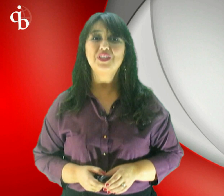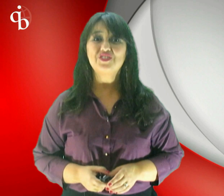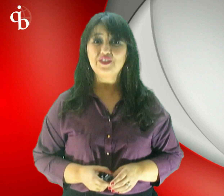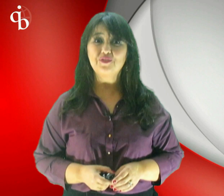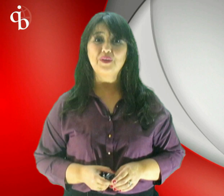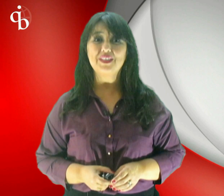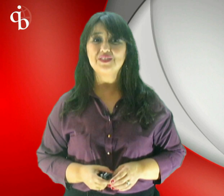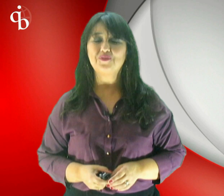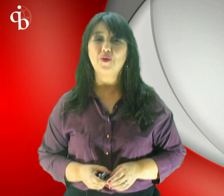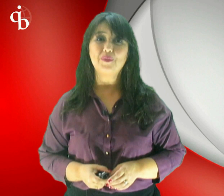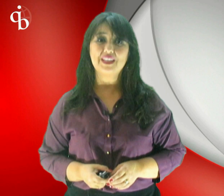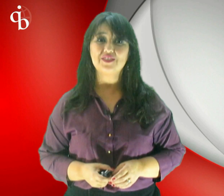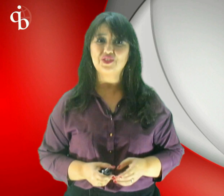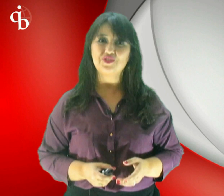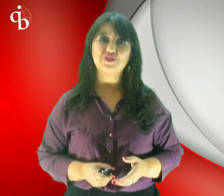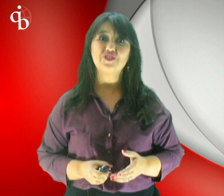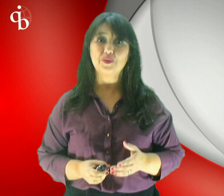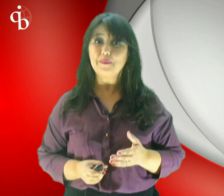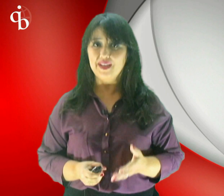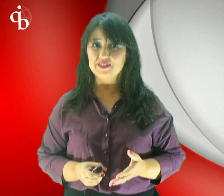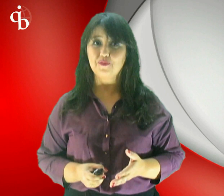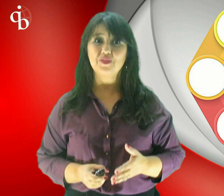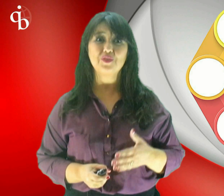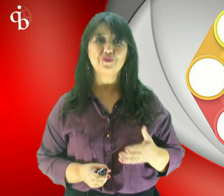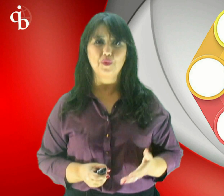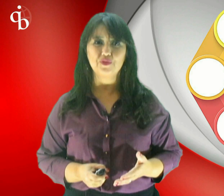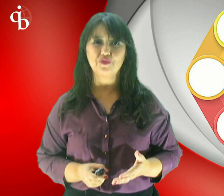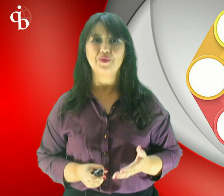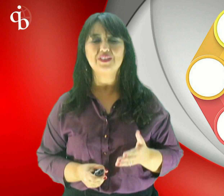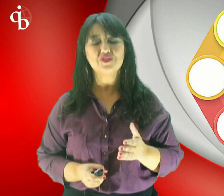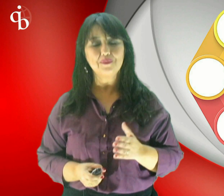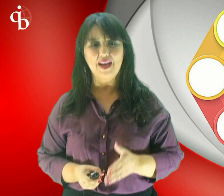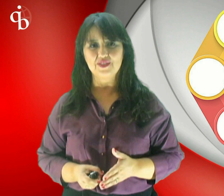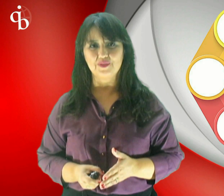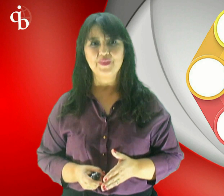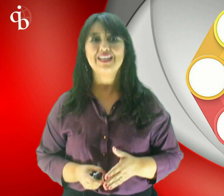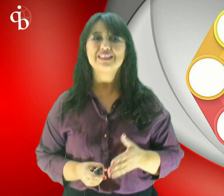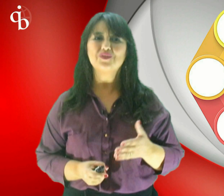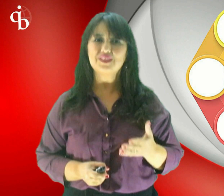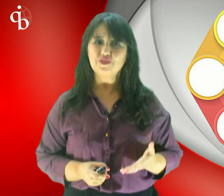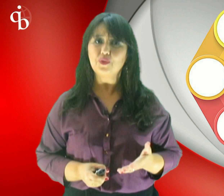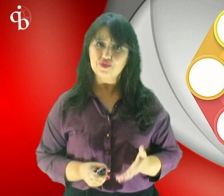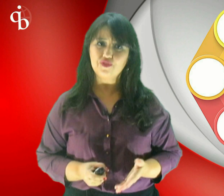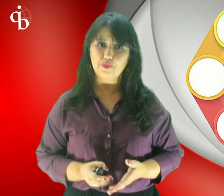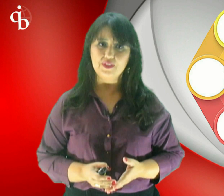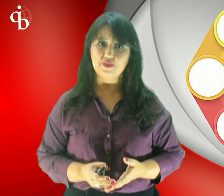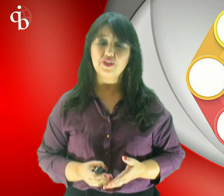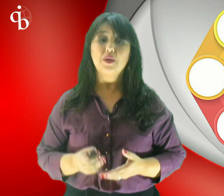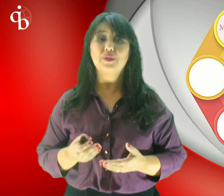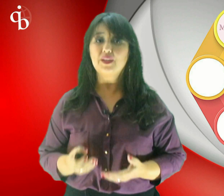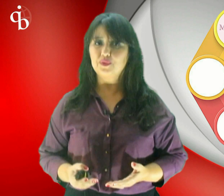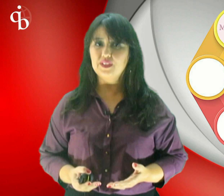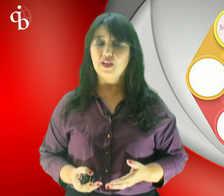O Ministério de Famílias informa que as inscrições já estão abertas para os seus cursos com início em março. São 6 cursos